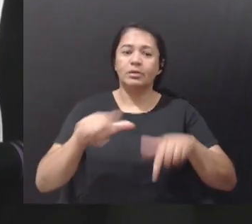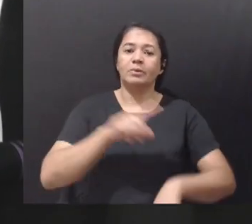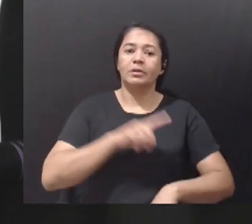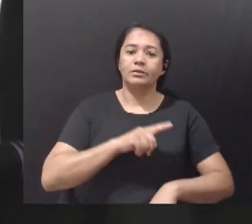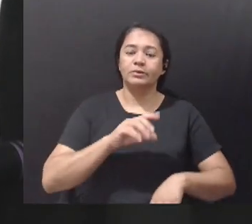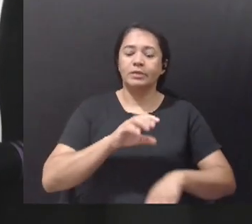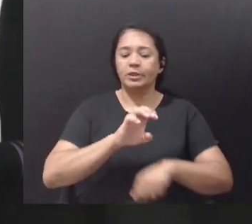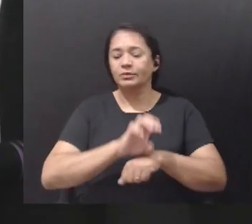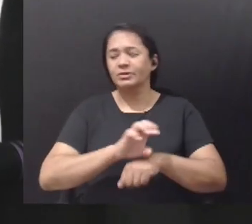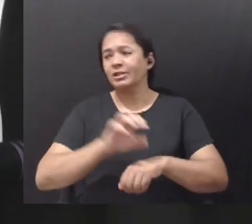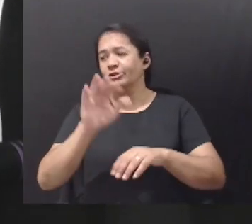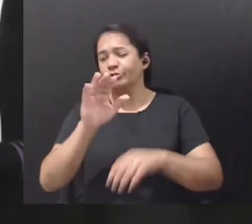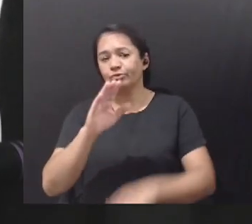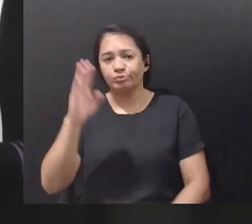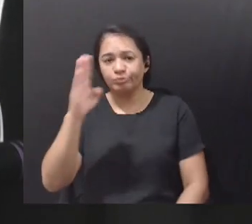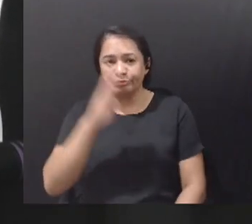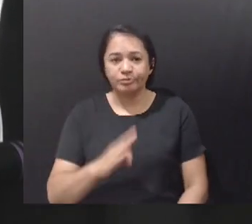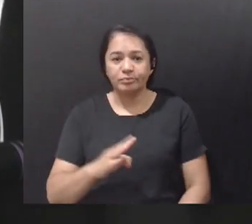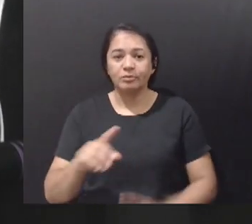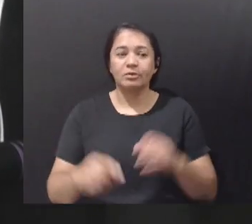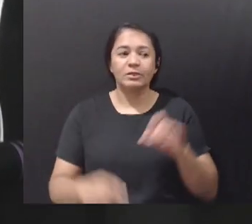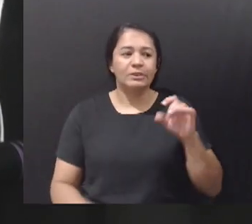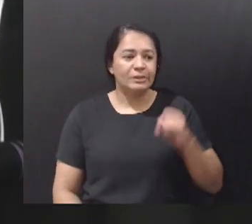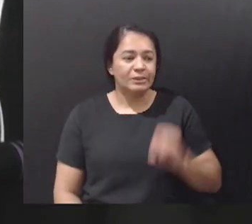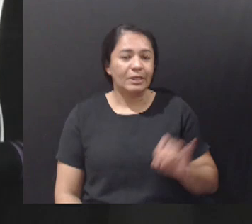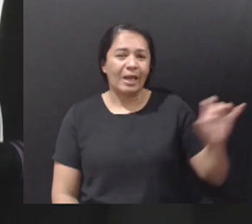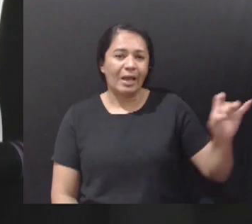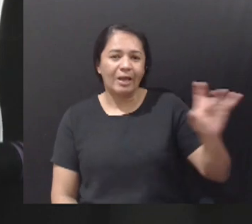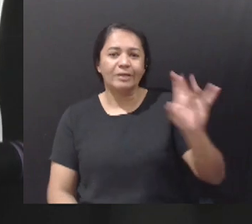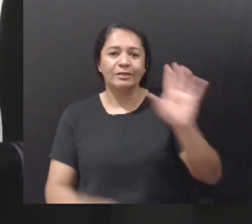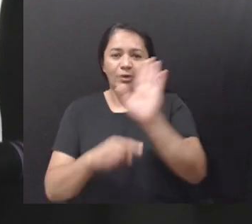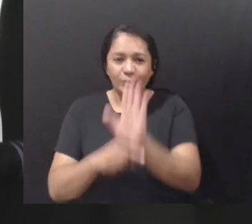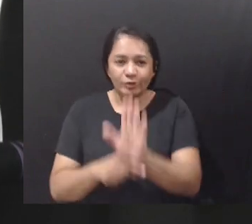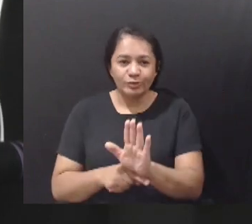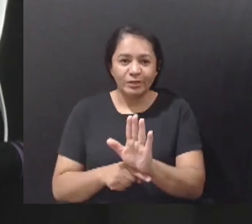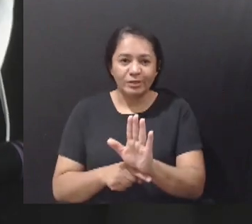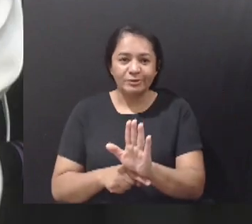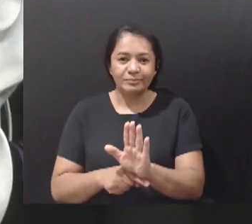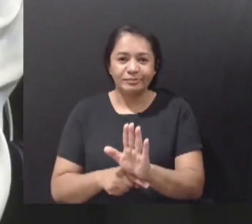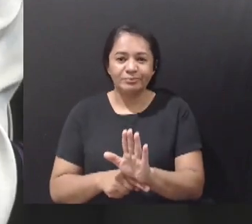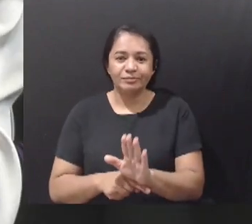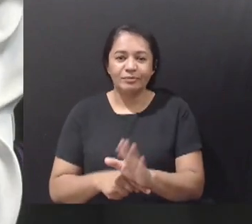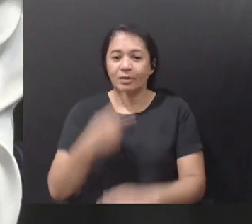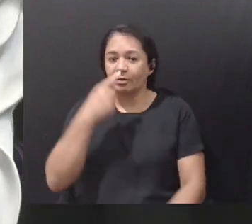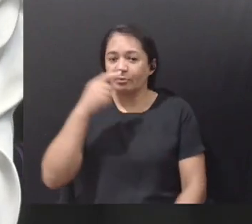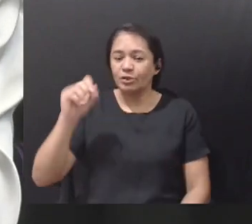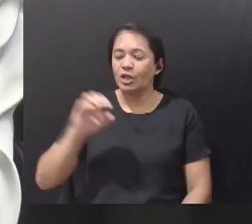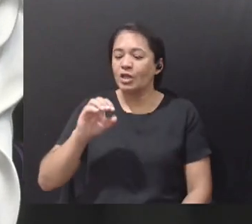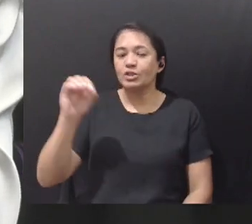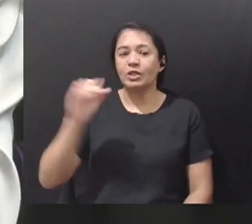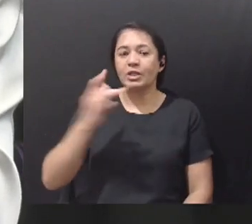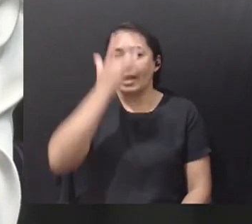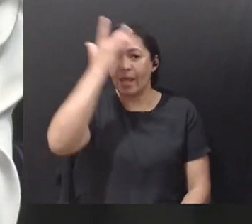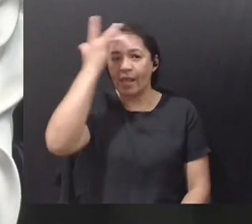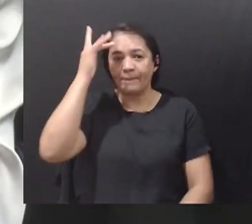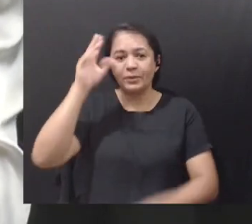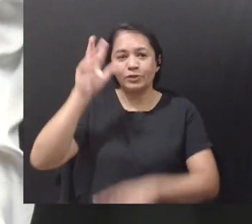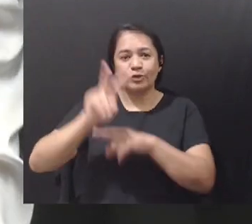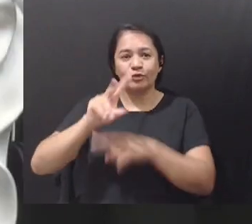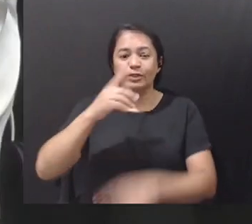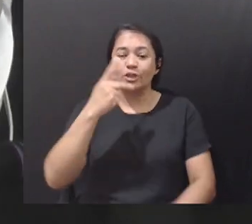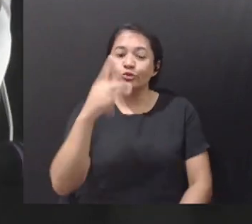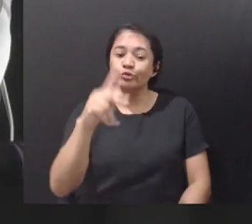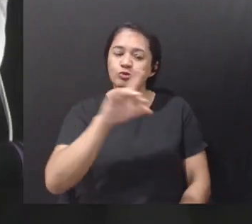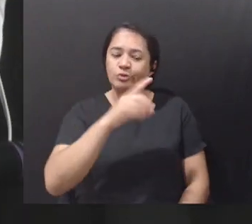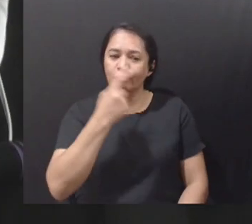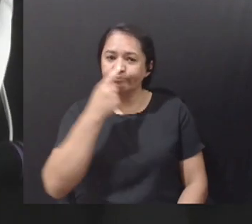mundo tem. Mas se cada um ajudasse a fazer sua parte, então o lixo zero é a pessoa cuidar do seu lixo também.